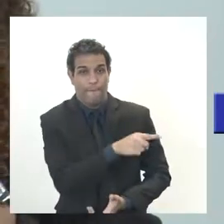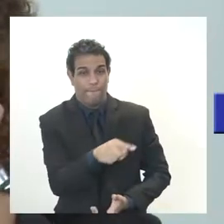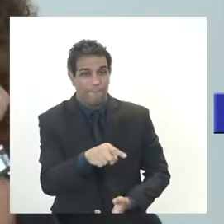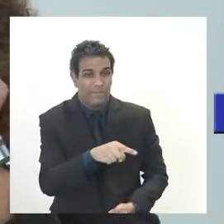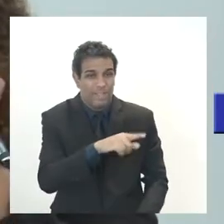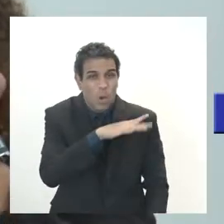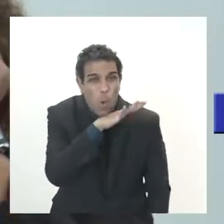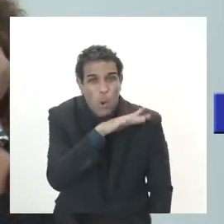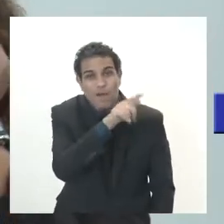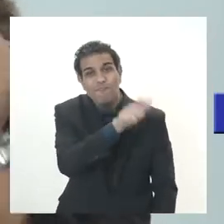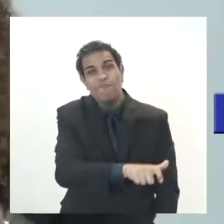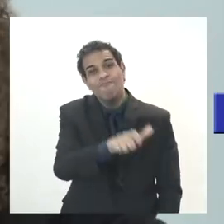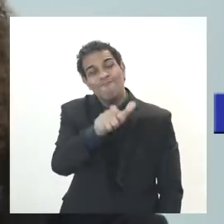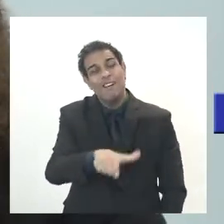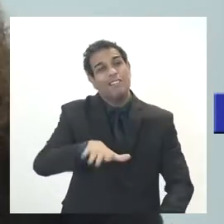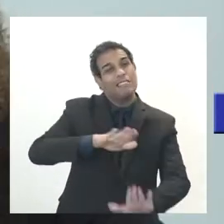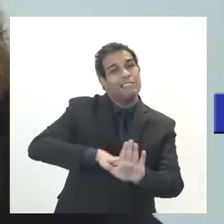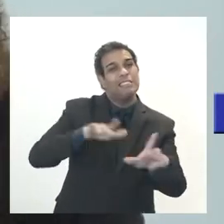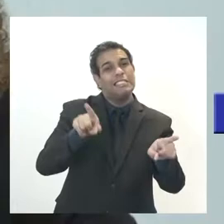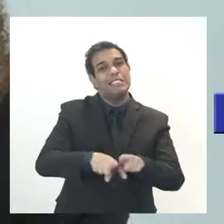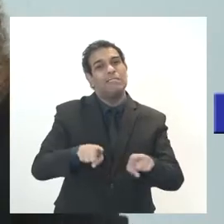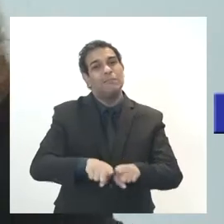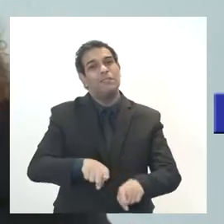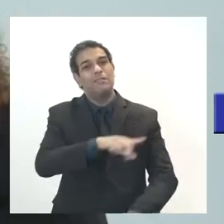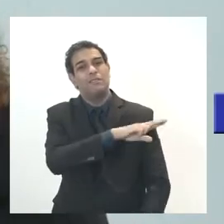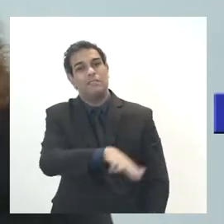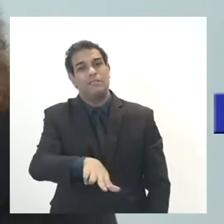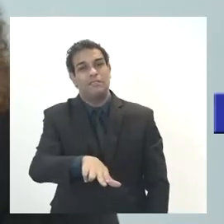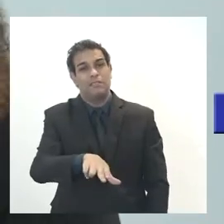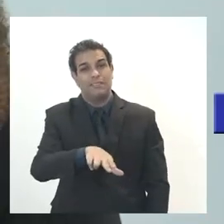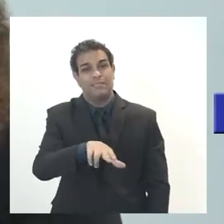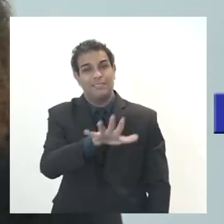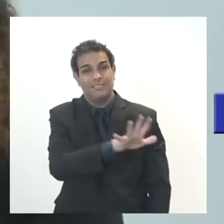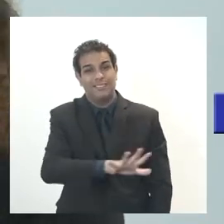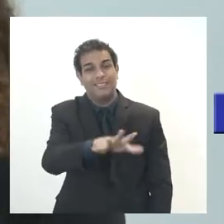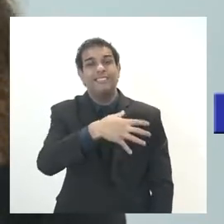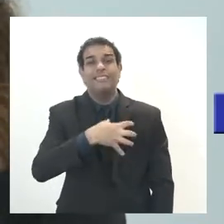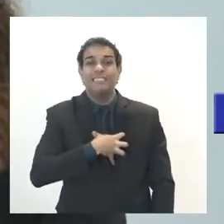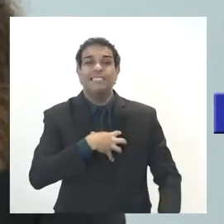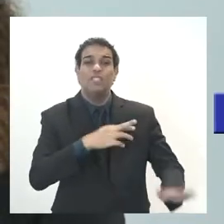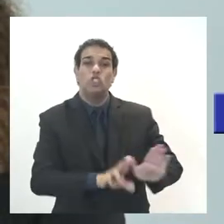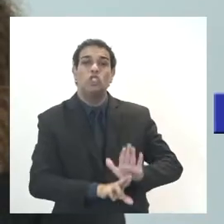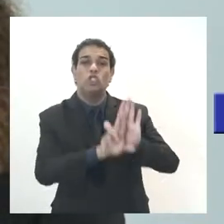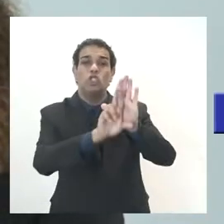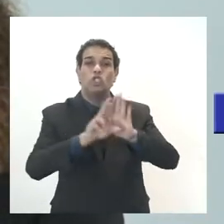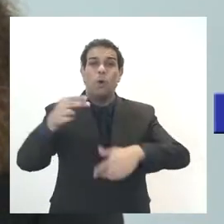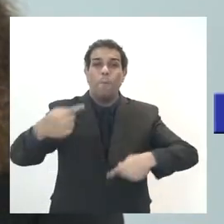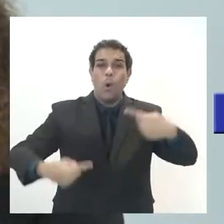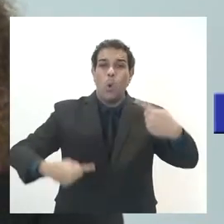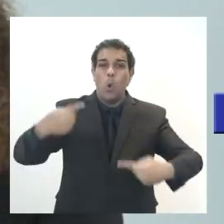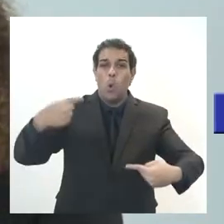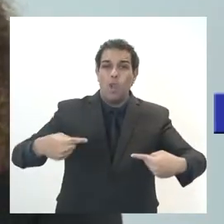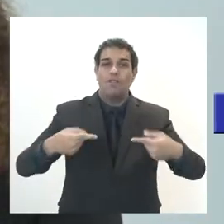malvados também mas não só porque eles são representantes políticos